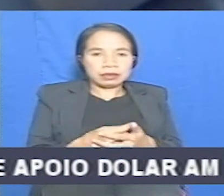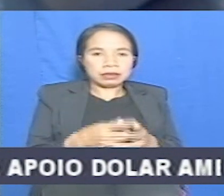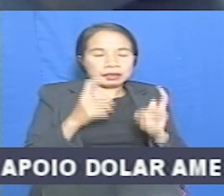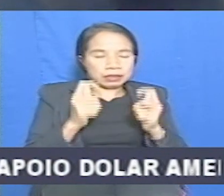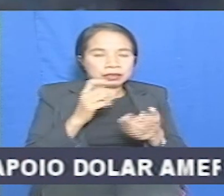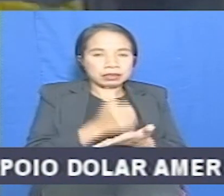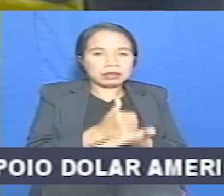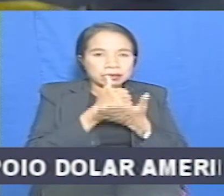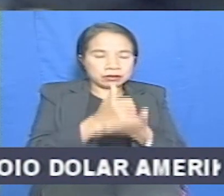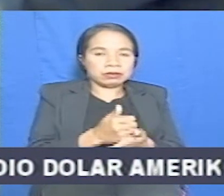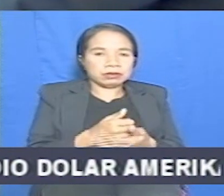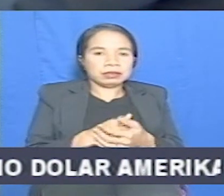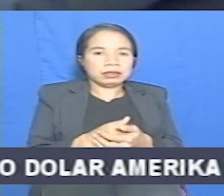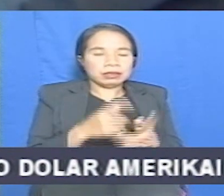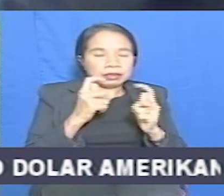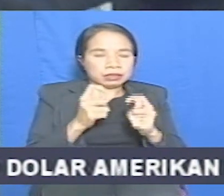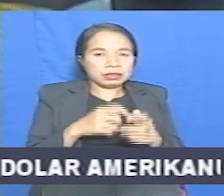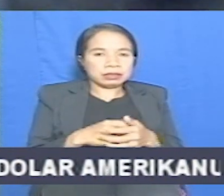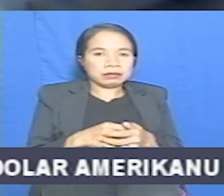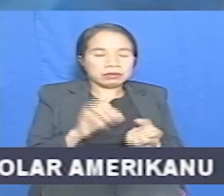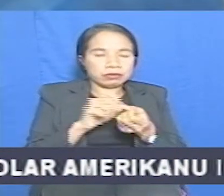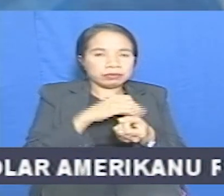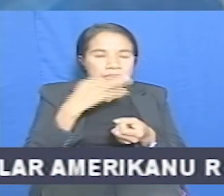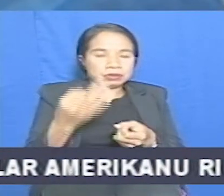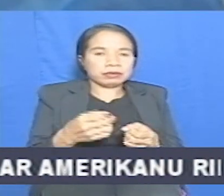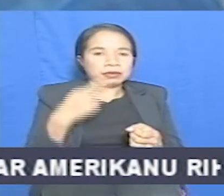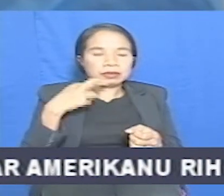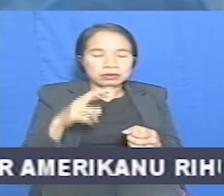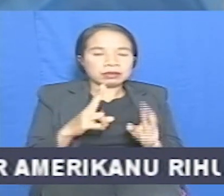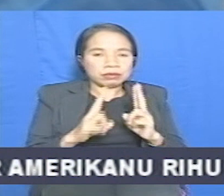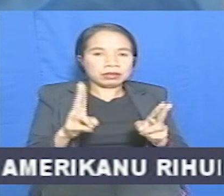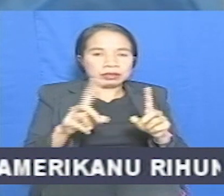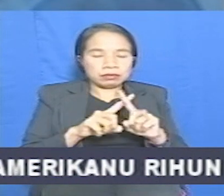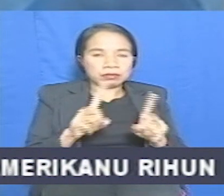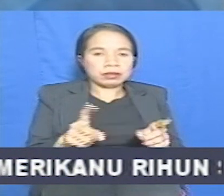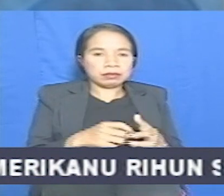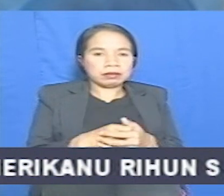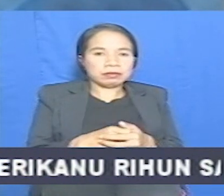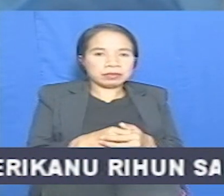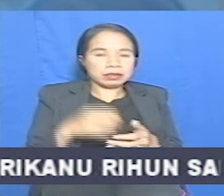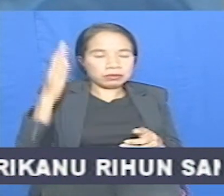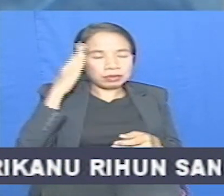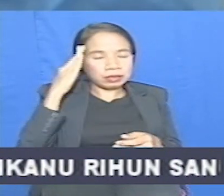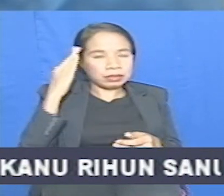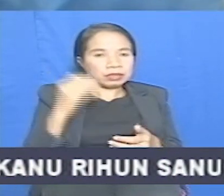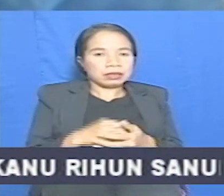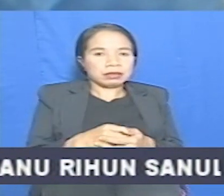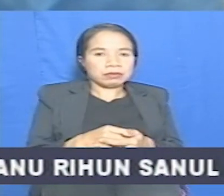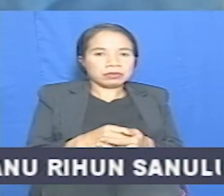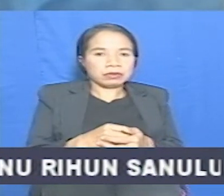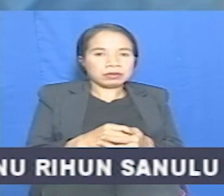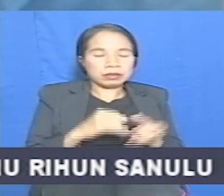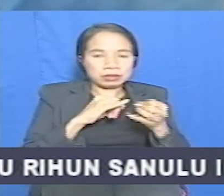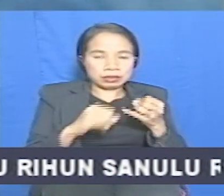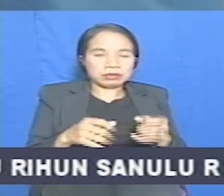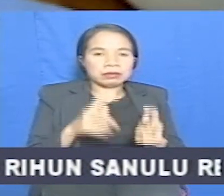test se facilita screening inicial ba COVID-19, o resultado lais, mas bem instrumento atu define diagnóstico final, mas